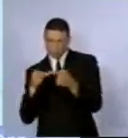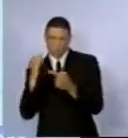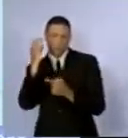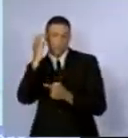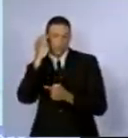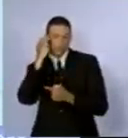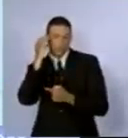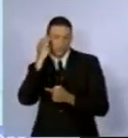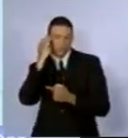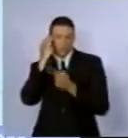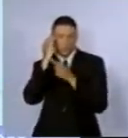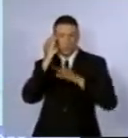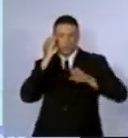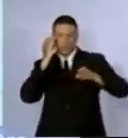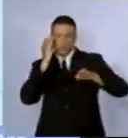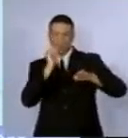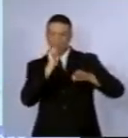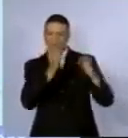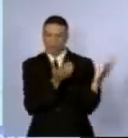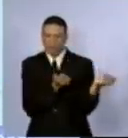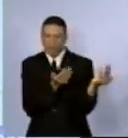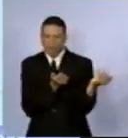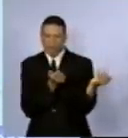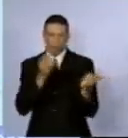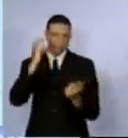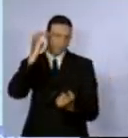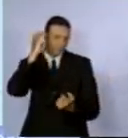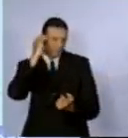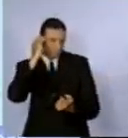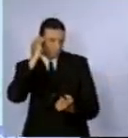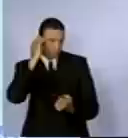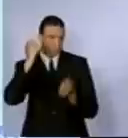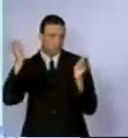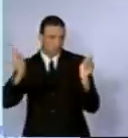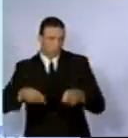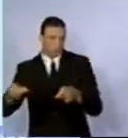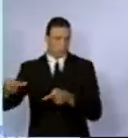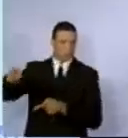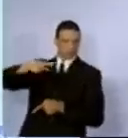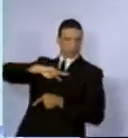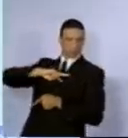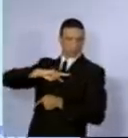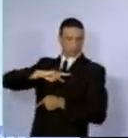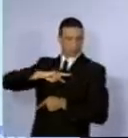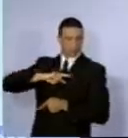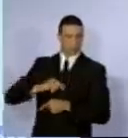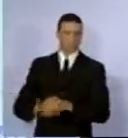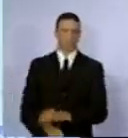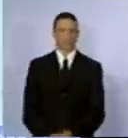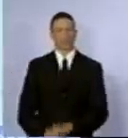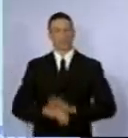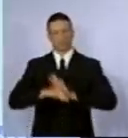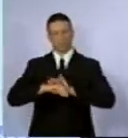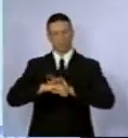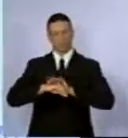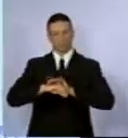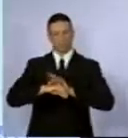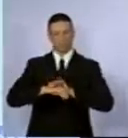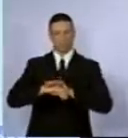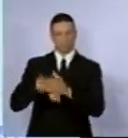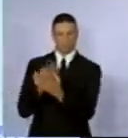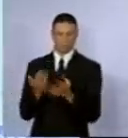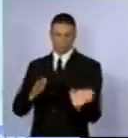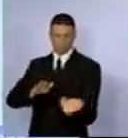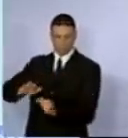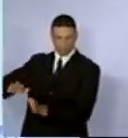utilizado ainda na juventude ou de forma precoce. Bom, aqui esse é um